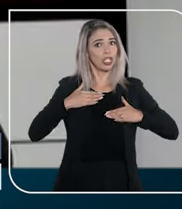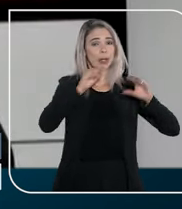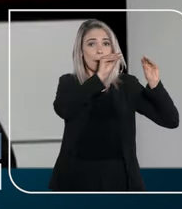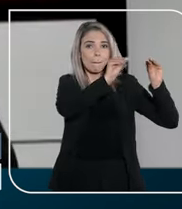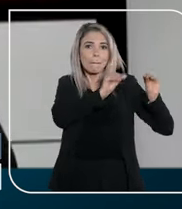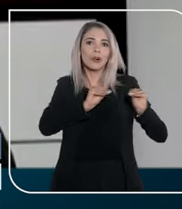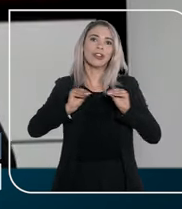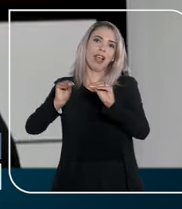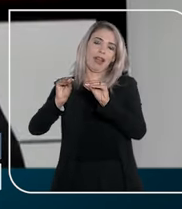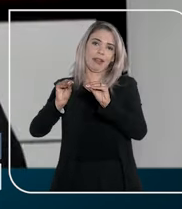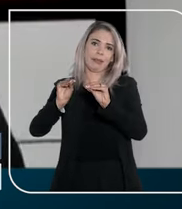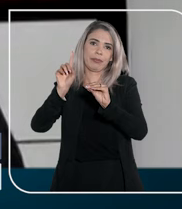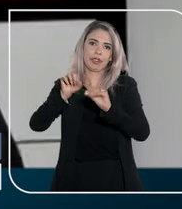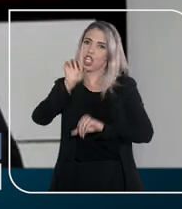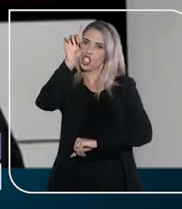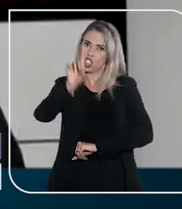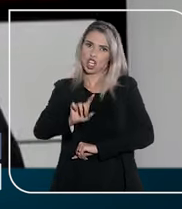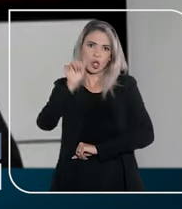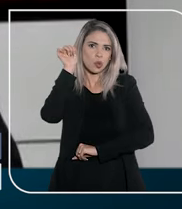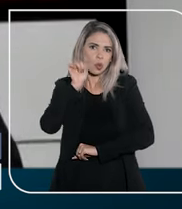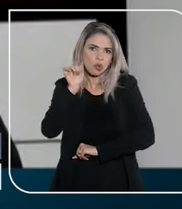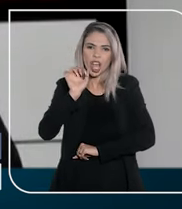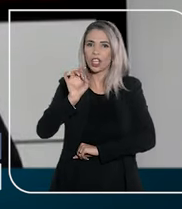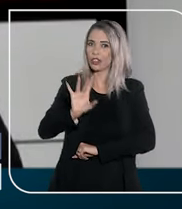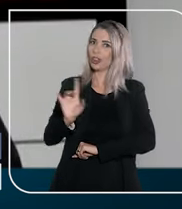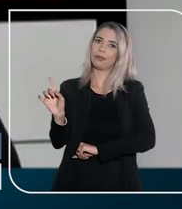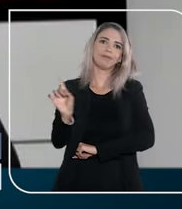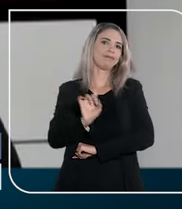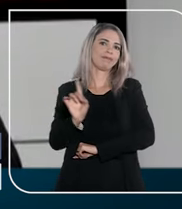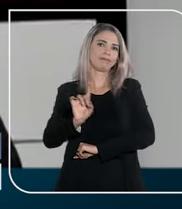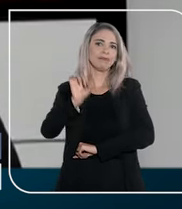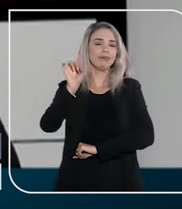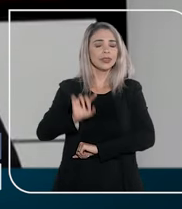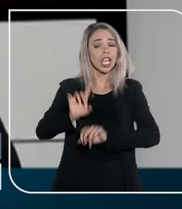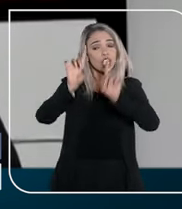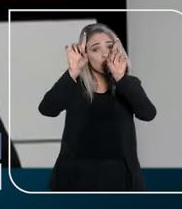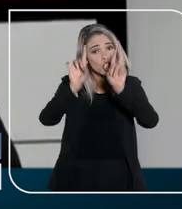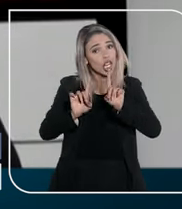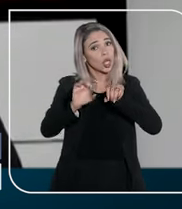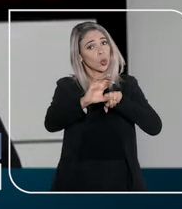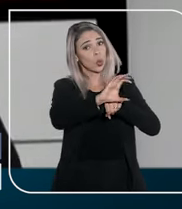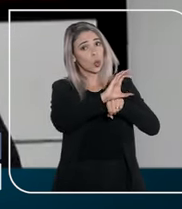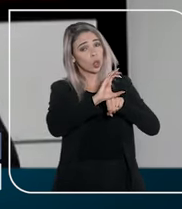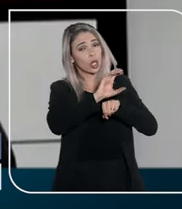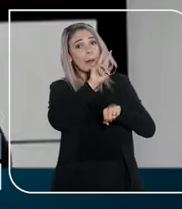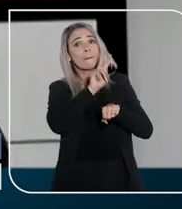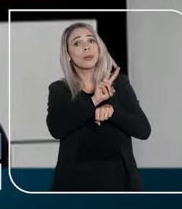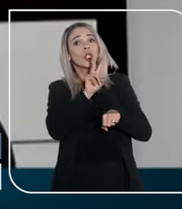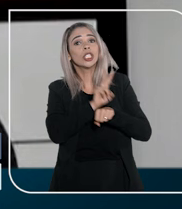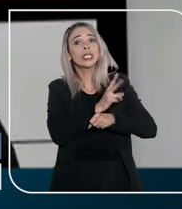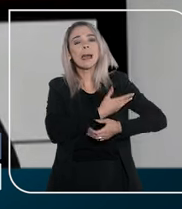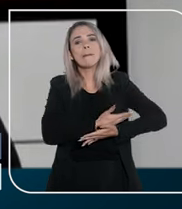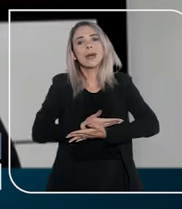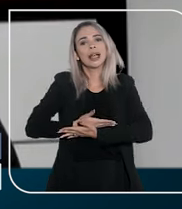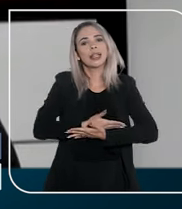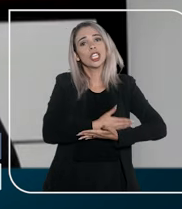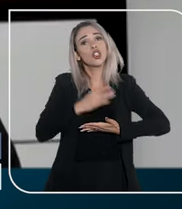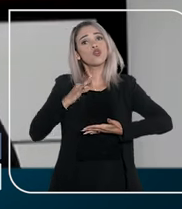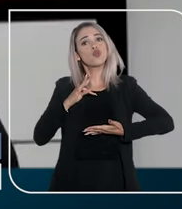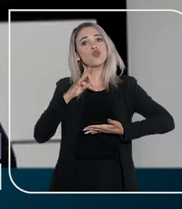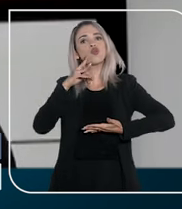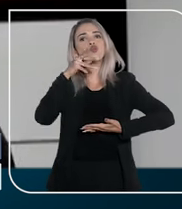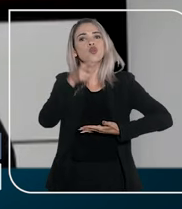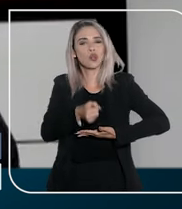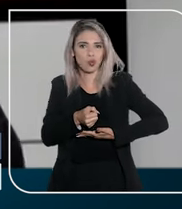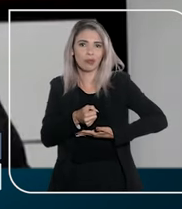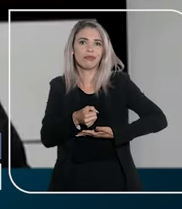veja, não é um direito da mulher, é um direito previsto na Constituição de proteção à maternidade como um todo.